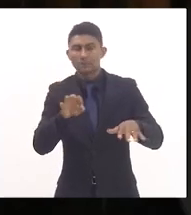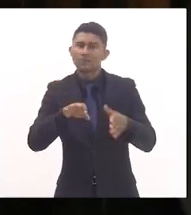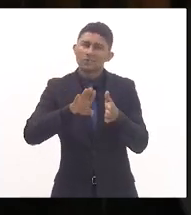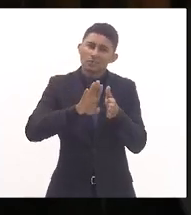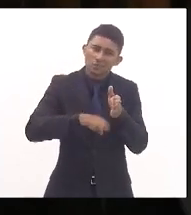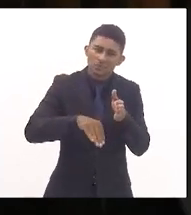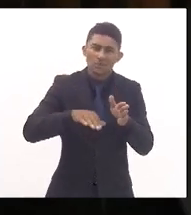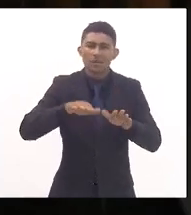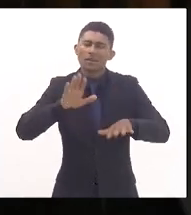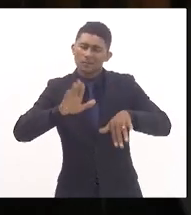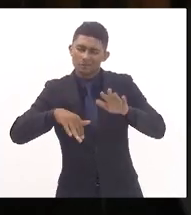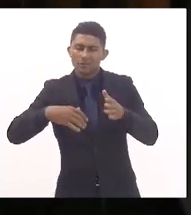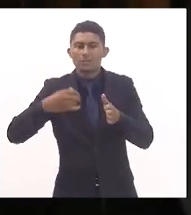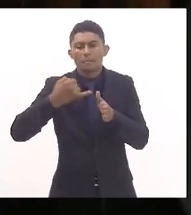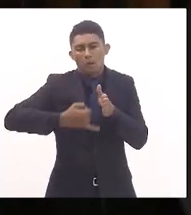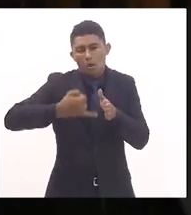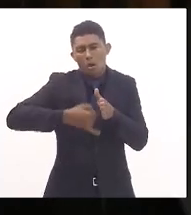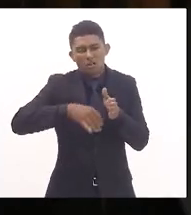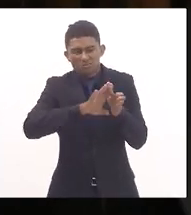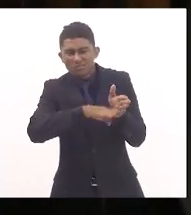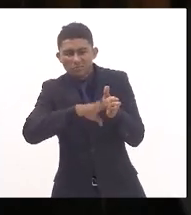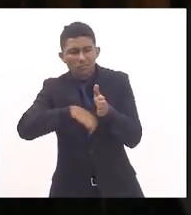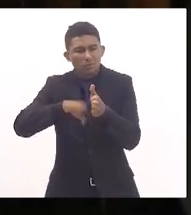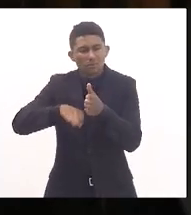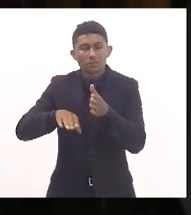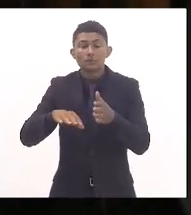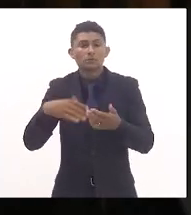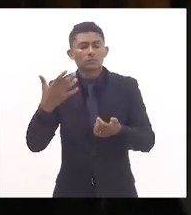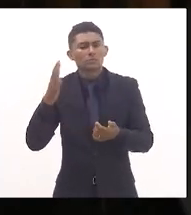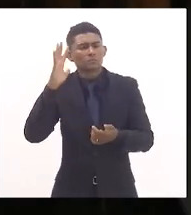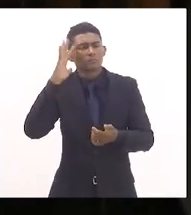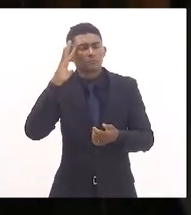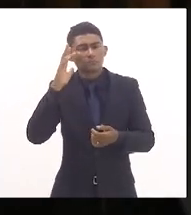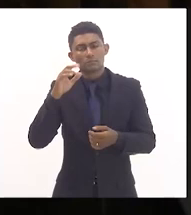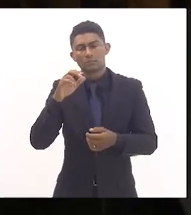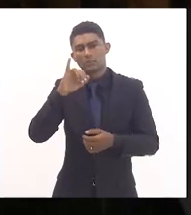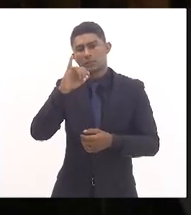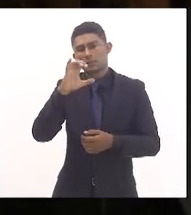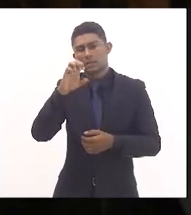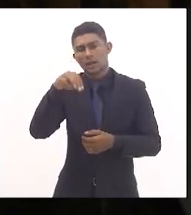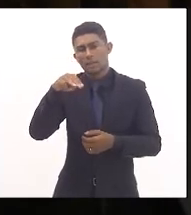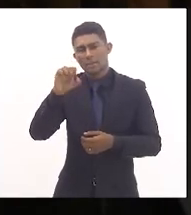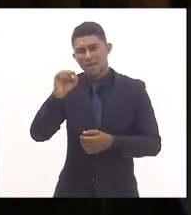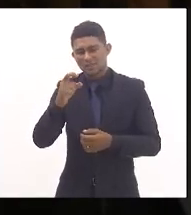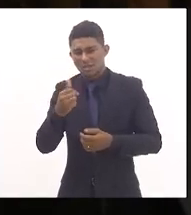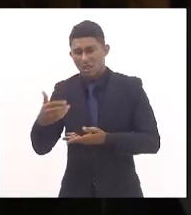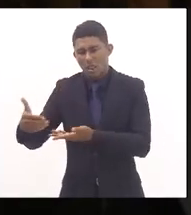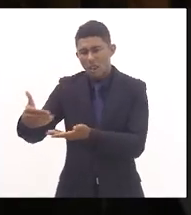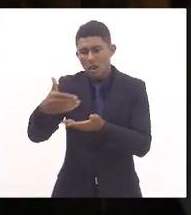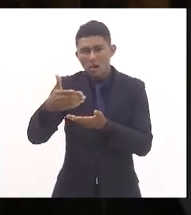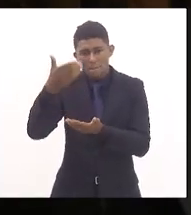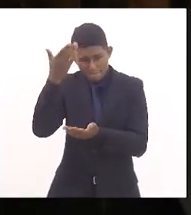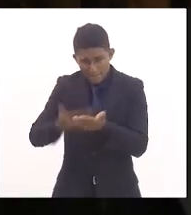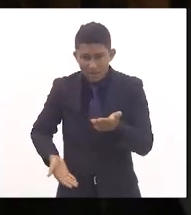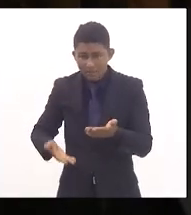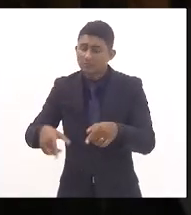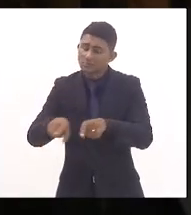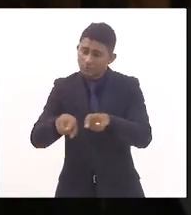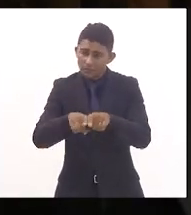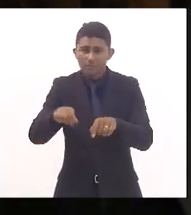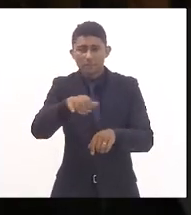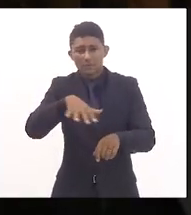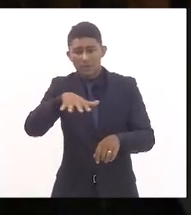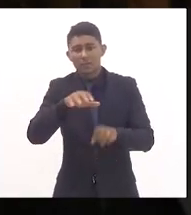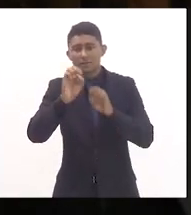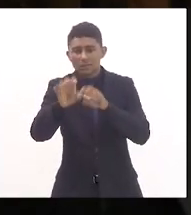alguns impostos se a gente perde a receita de cms perde o volume de investimentos em saúde e educação entre